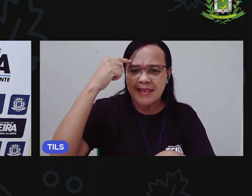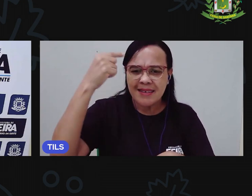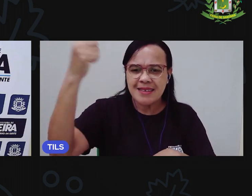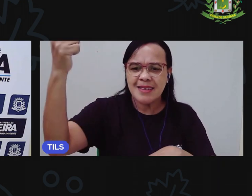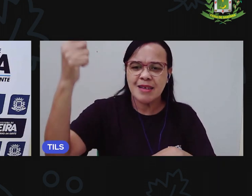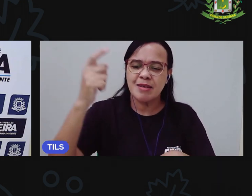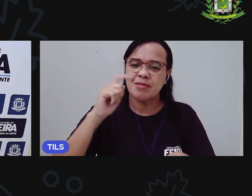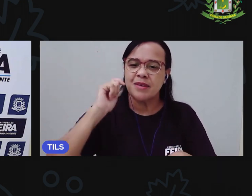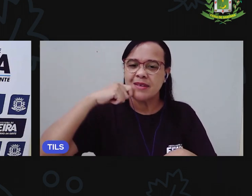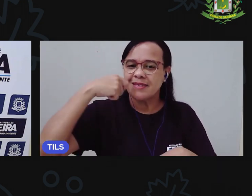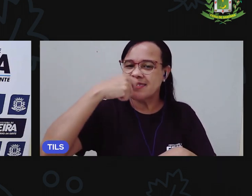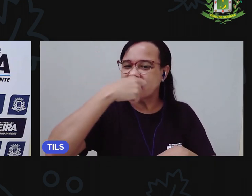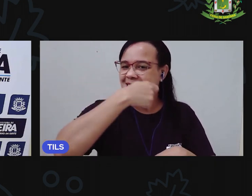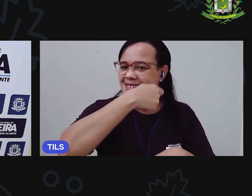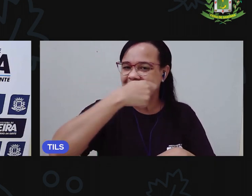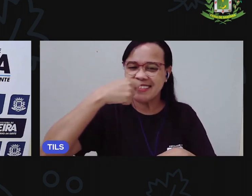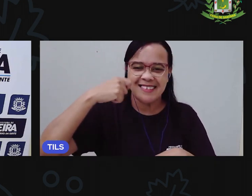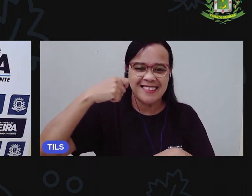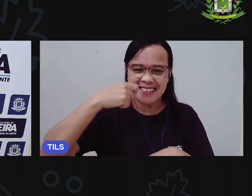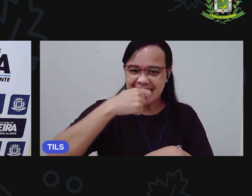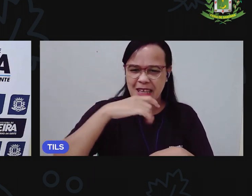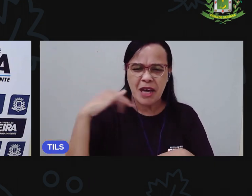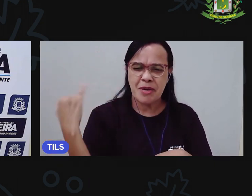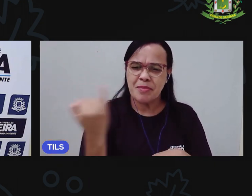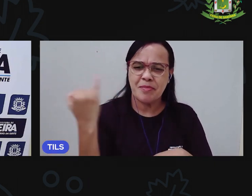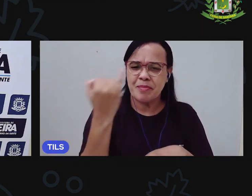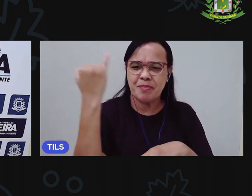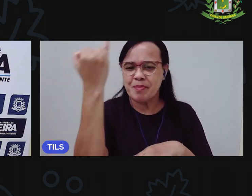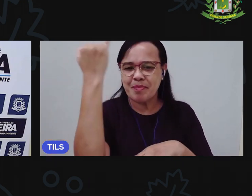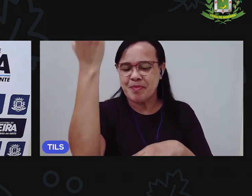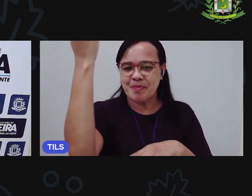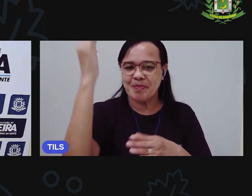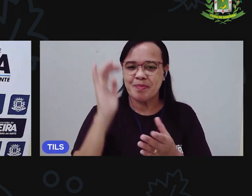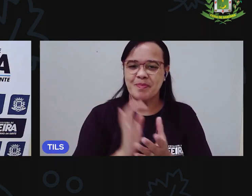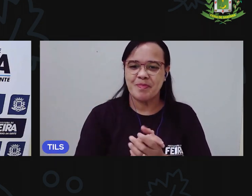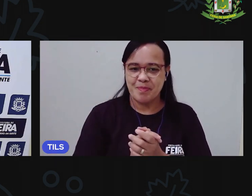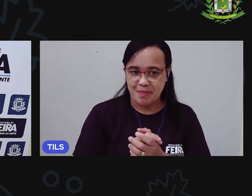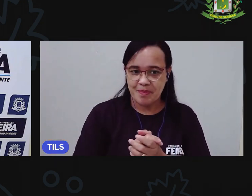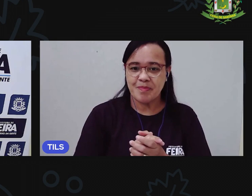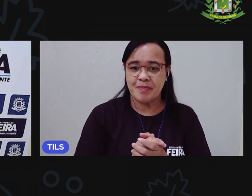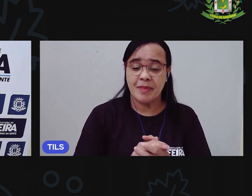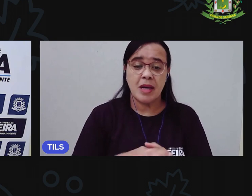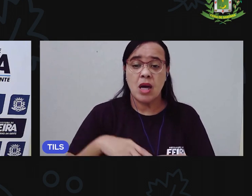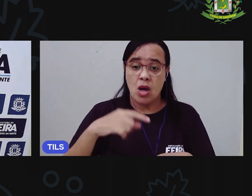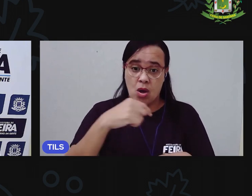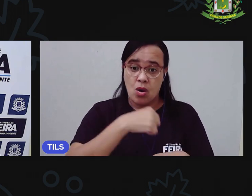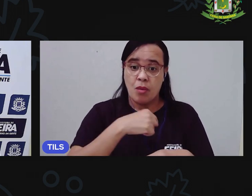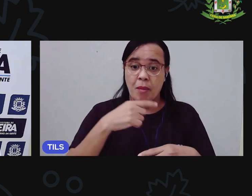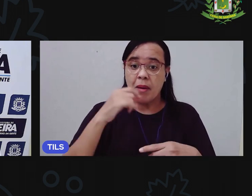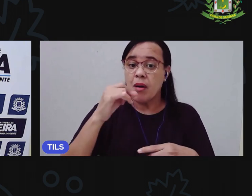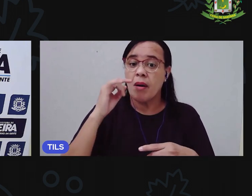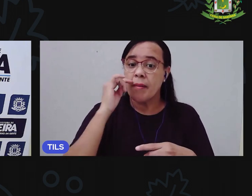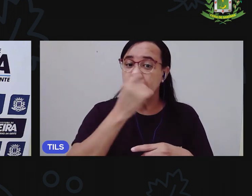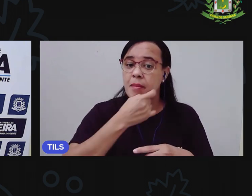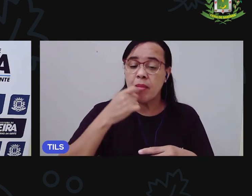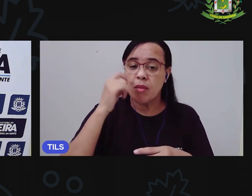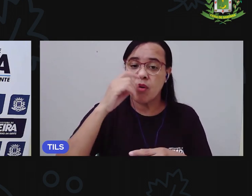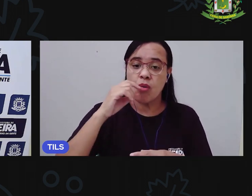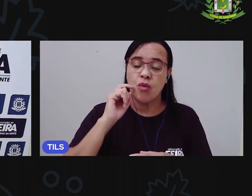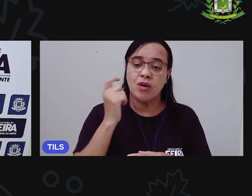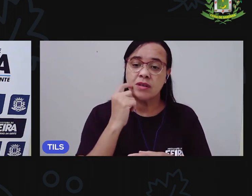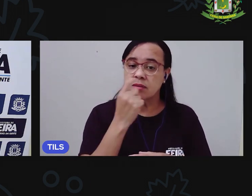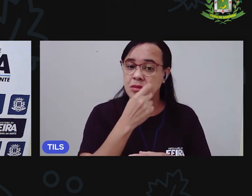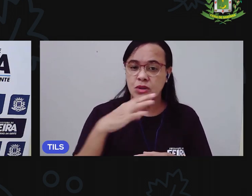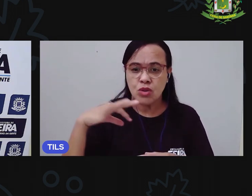escovação dentes que é fundamental para manter o número de dentes que a gente tem na boca e para